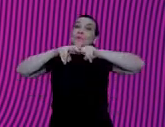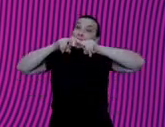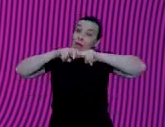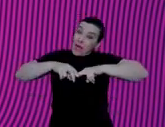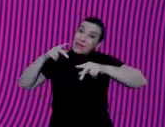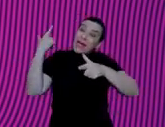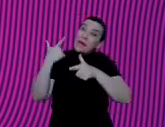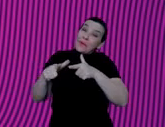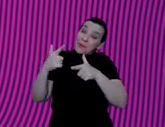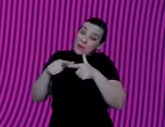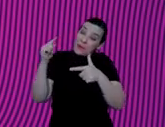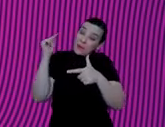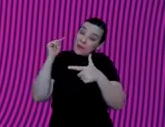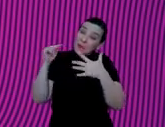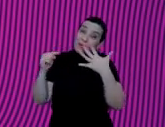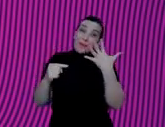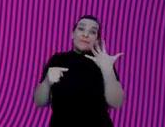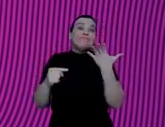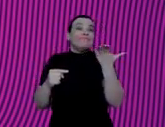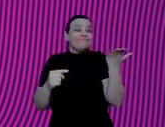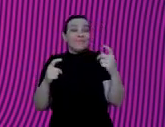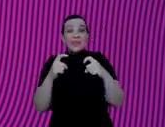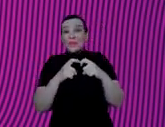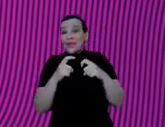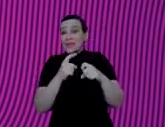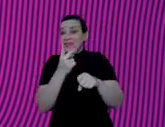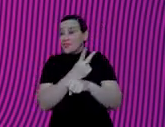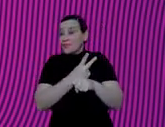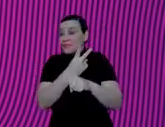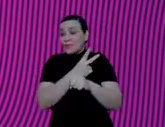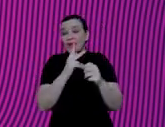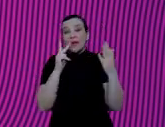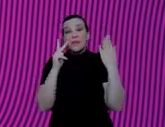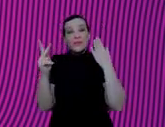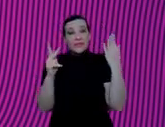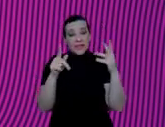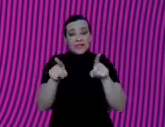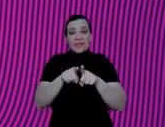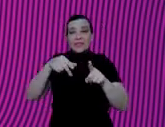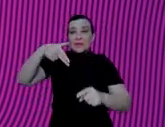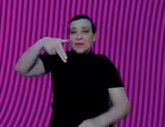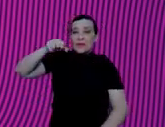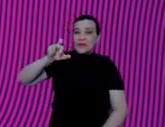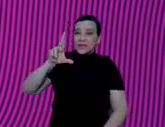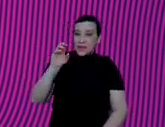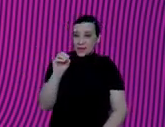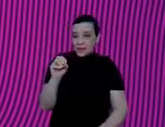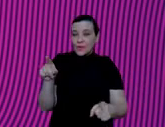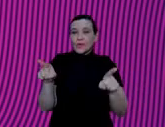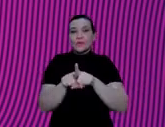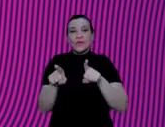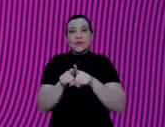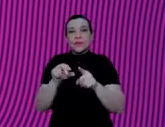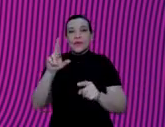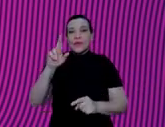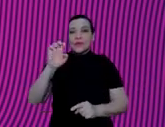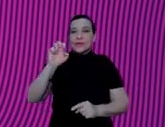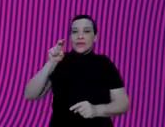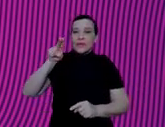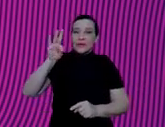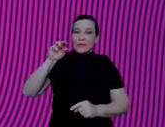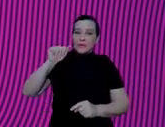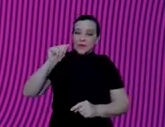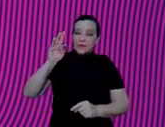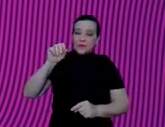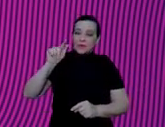no consultório dos médicos, não só dos psiquiatras, dos neurologistas, dos clínicos, dos reumatologistas, com quadros mistos de